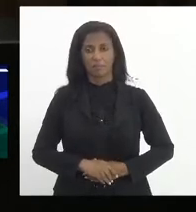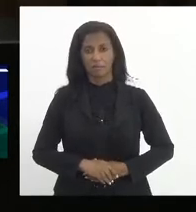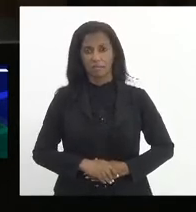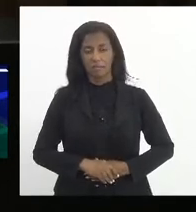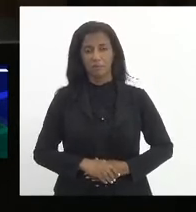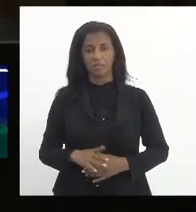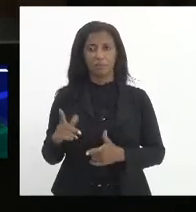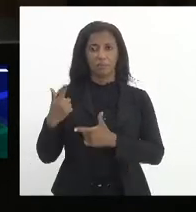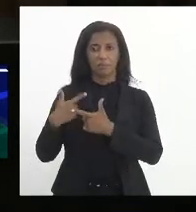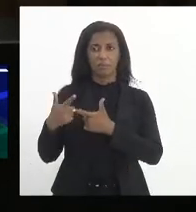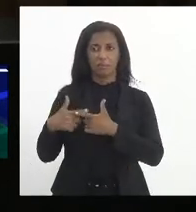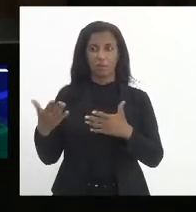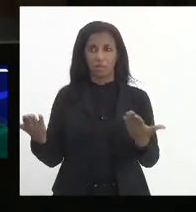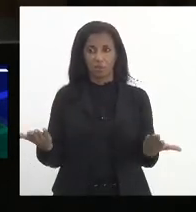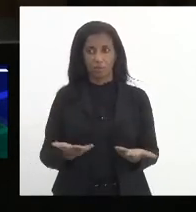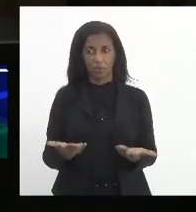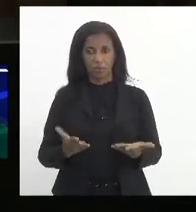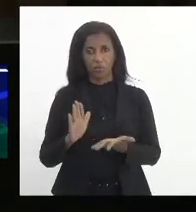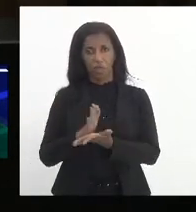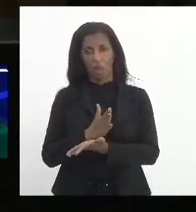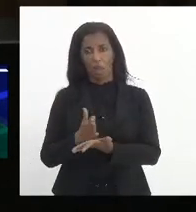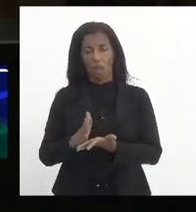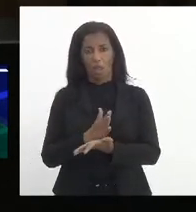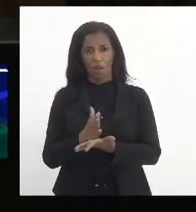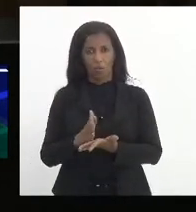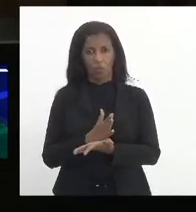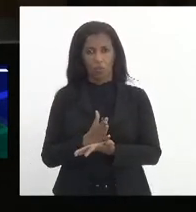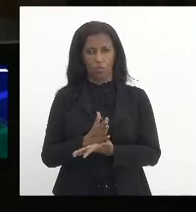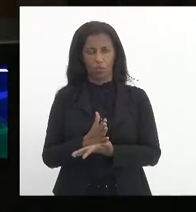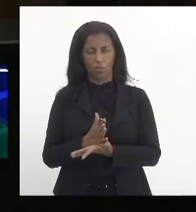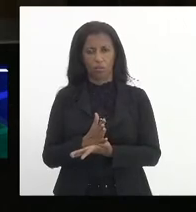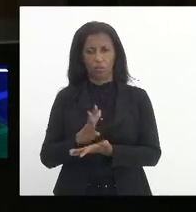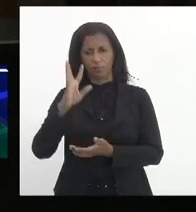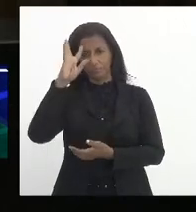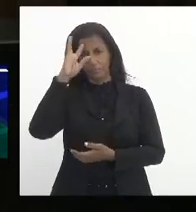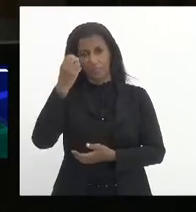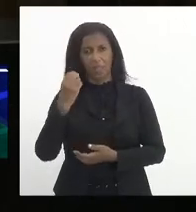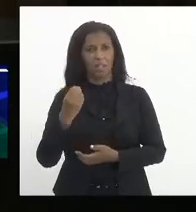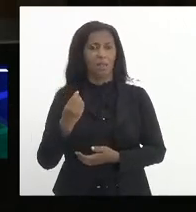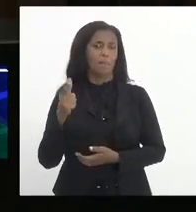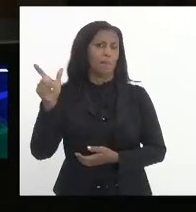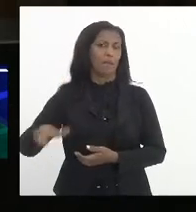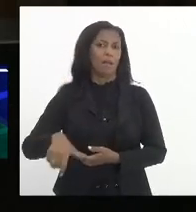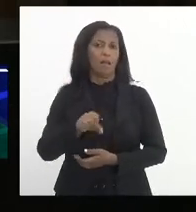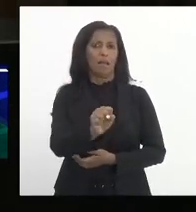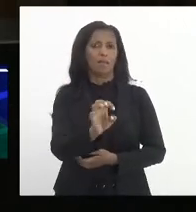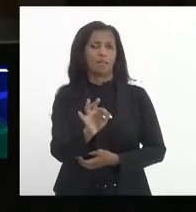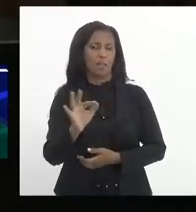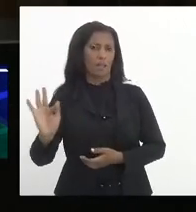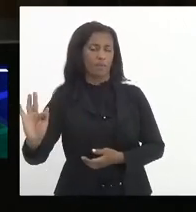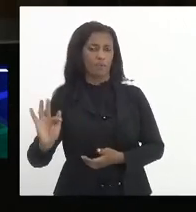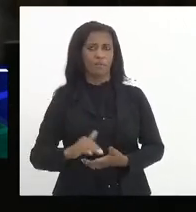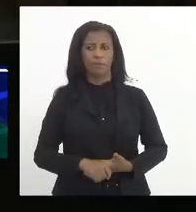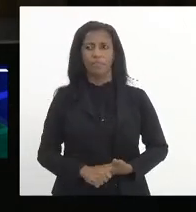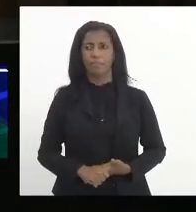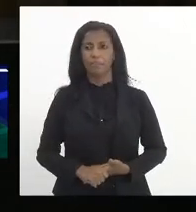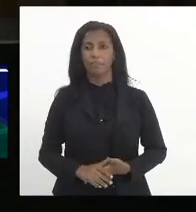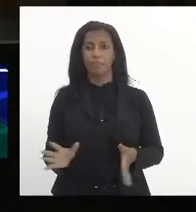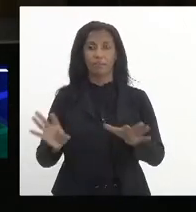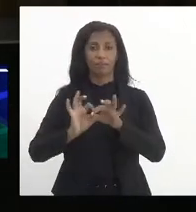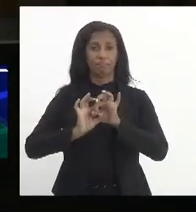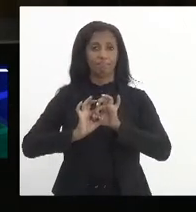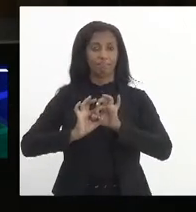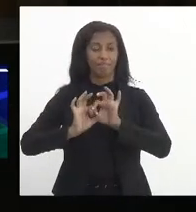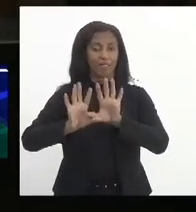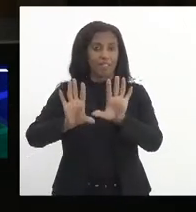e o problema hoje em dia é que algumas decisões principalmente tomadas pelo STF está